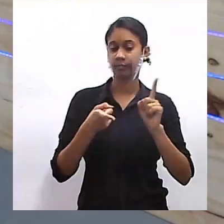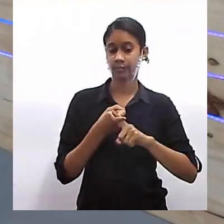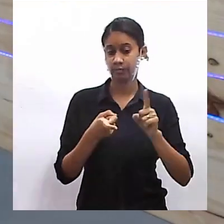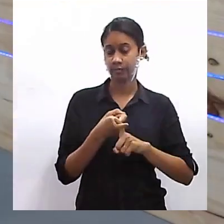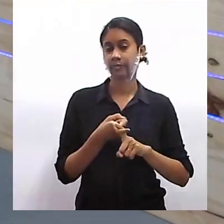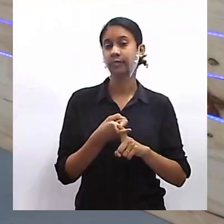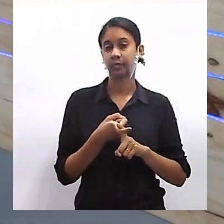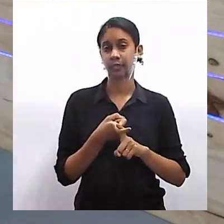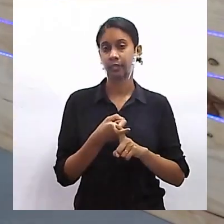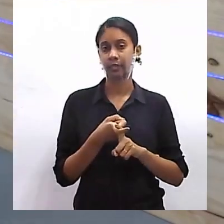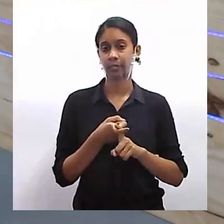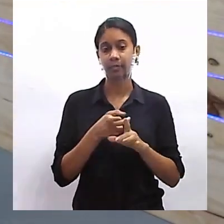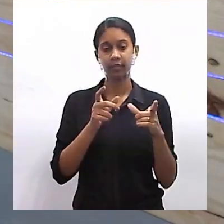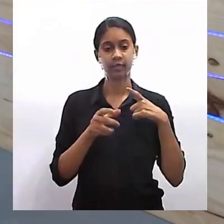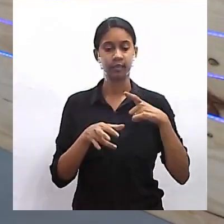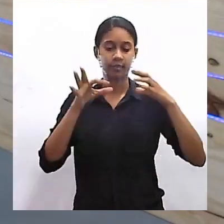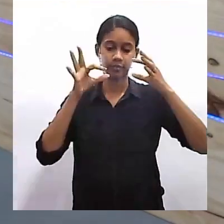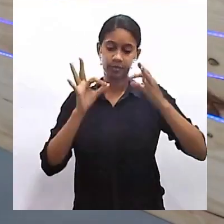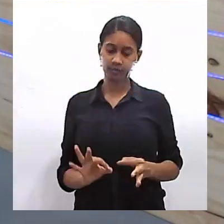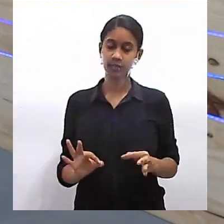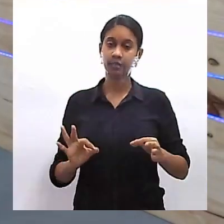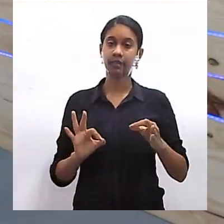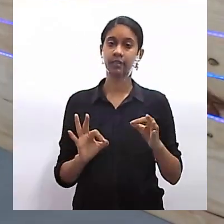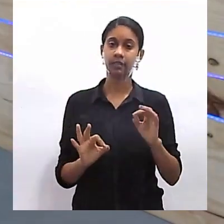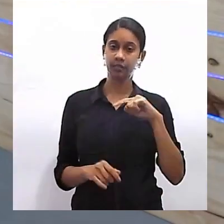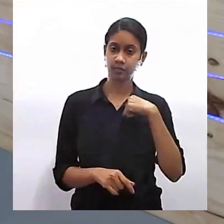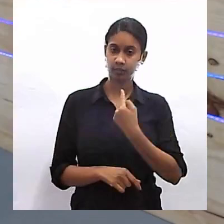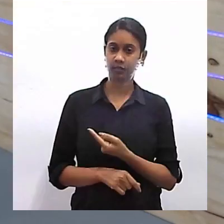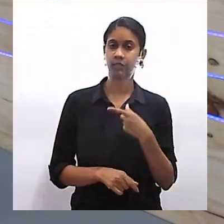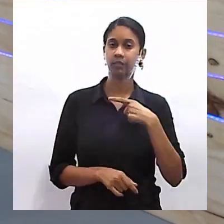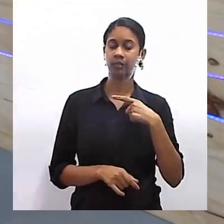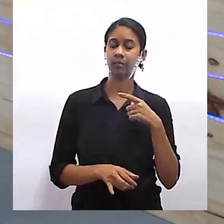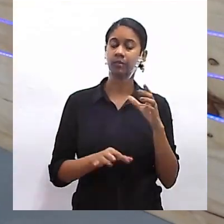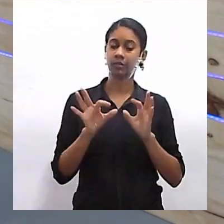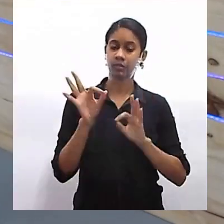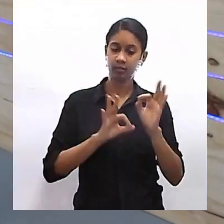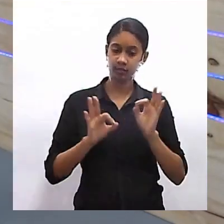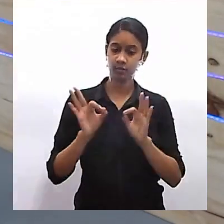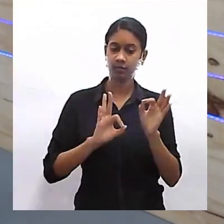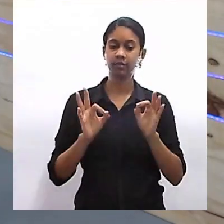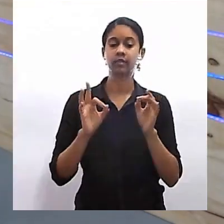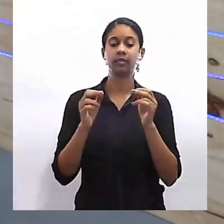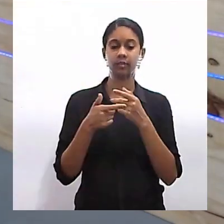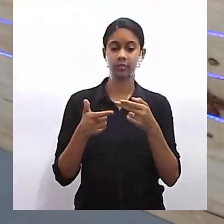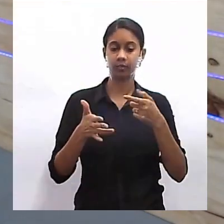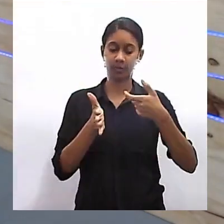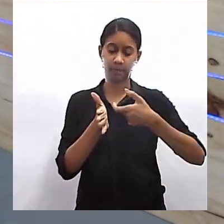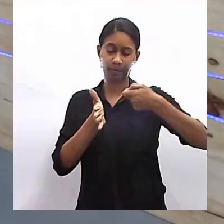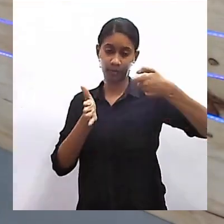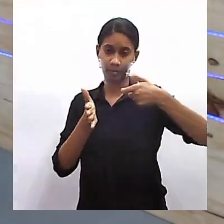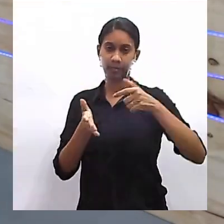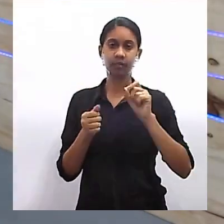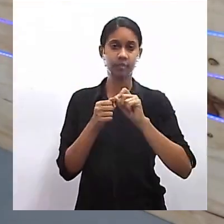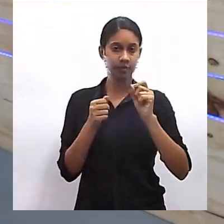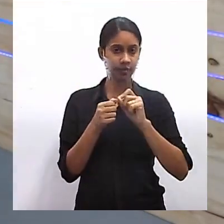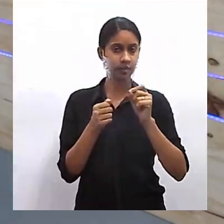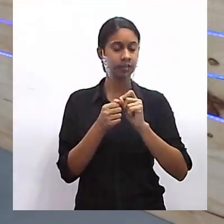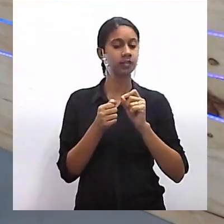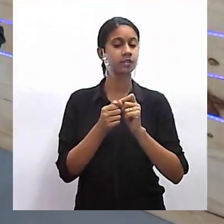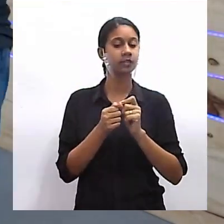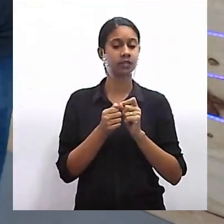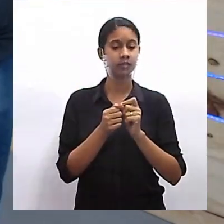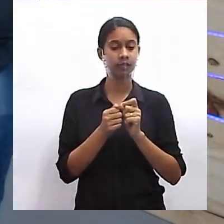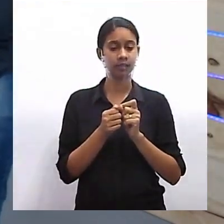dar certeza, né, vai afirmar que a gente está mexendo naquele volume, né, que quando a gente bipa, a gente passa o nosso coletor,